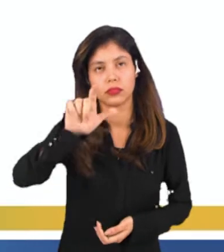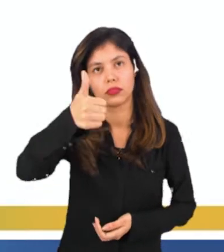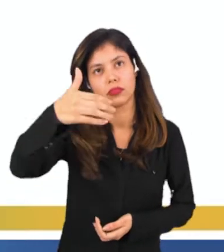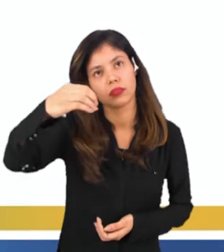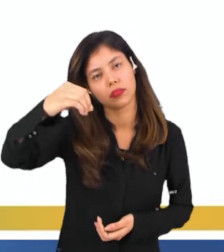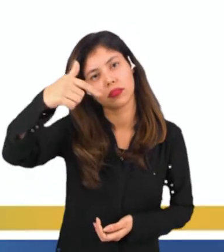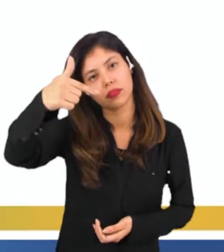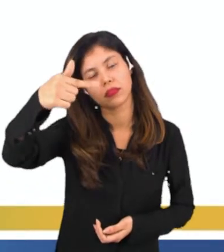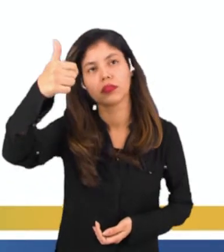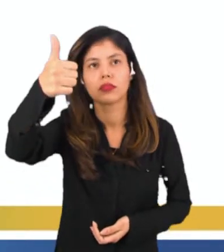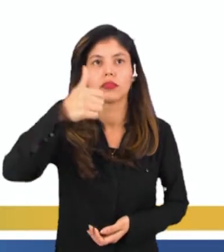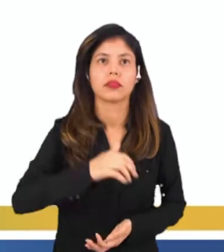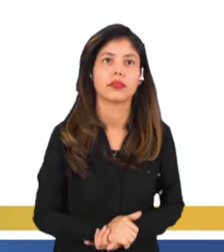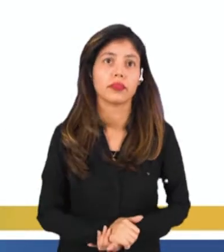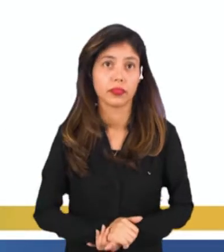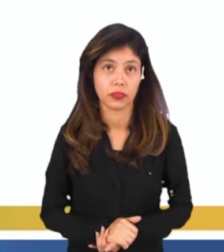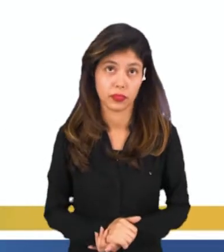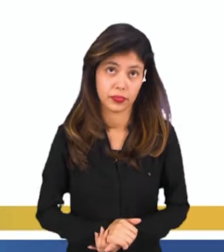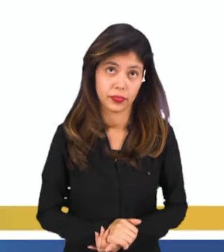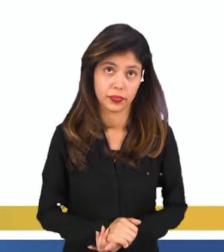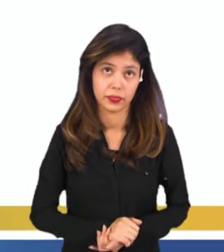en 1971.